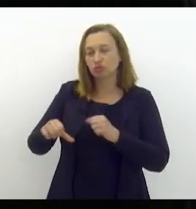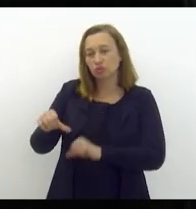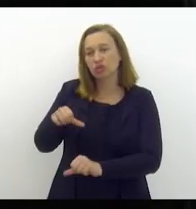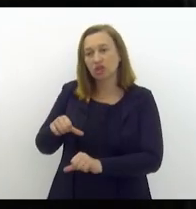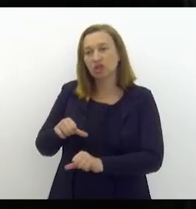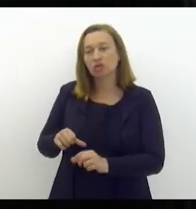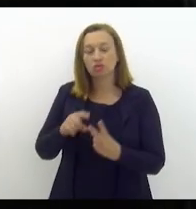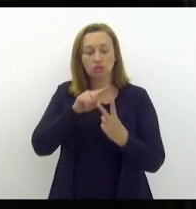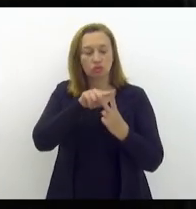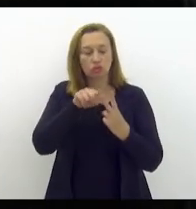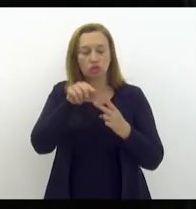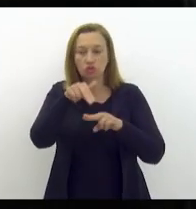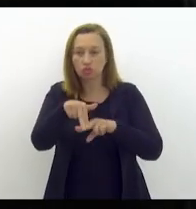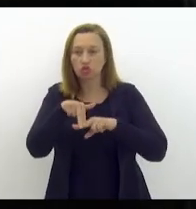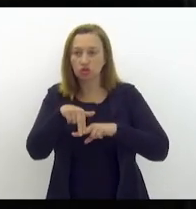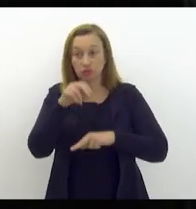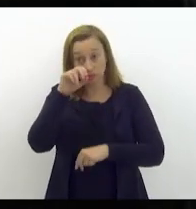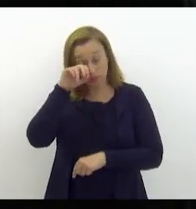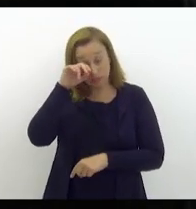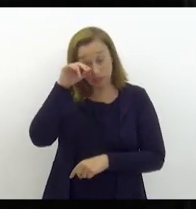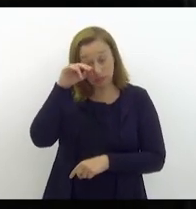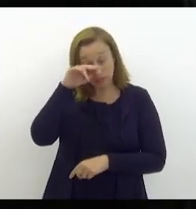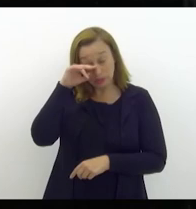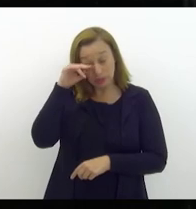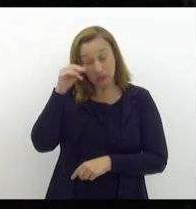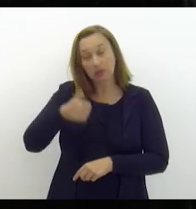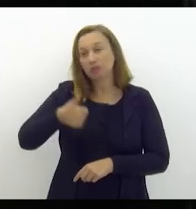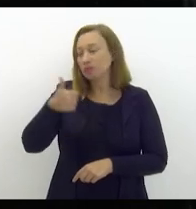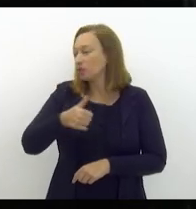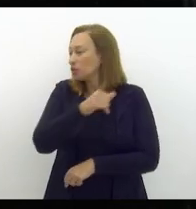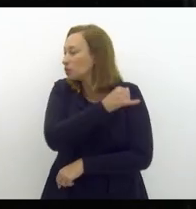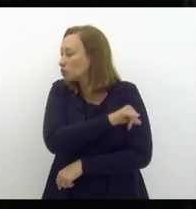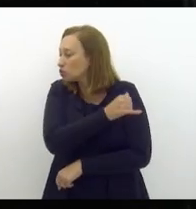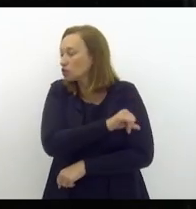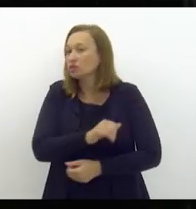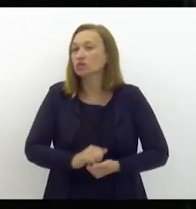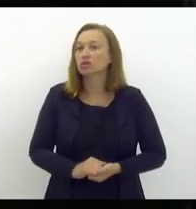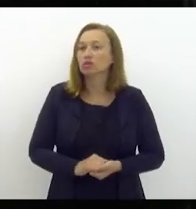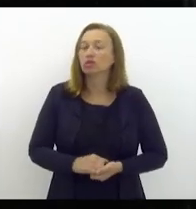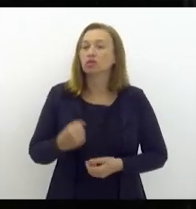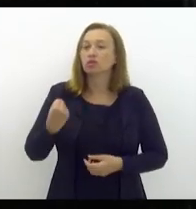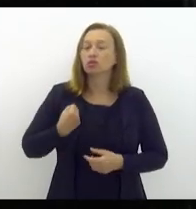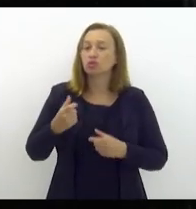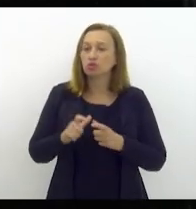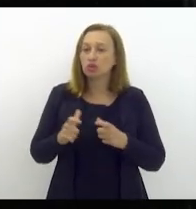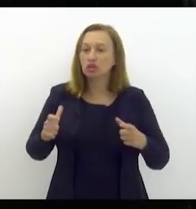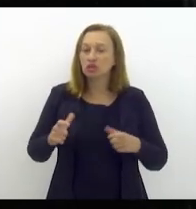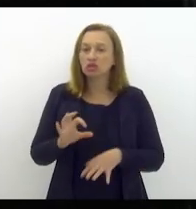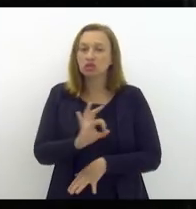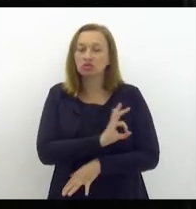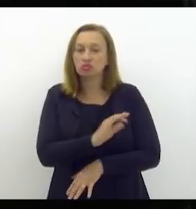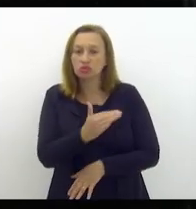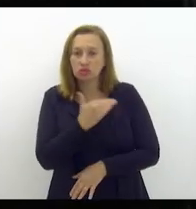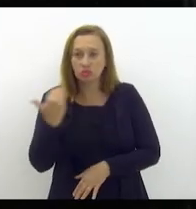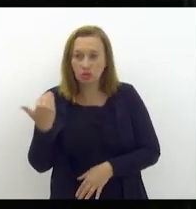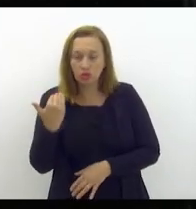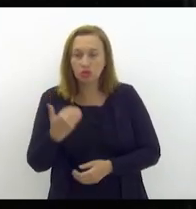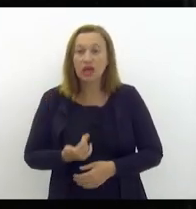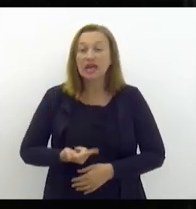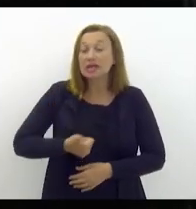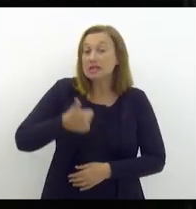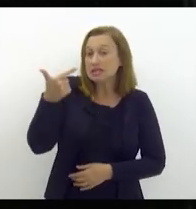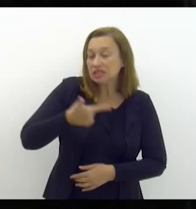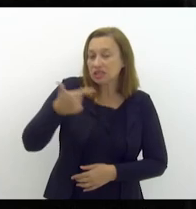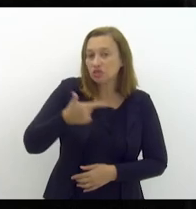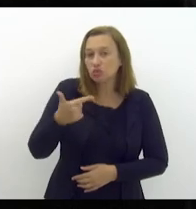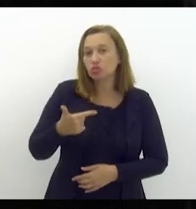trazendo dois elementos. Primeiro, é que o Rio de Janeiro possui a maior taxa de homicídio de policiais. E segundo,